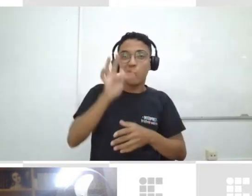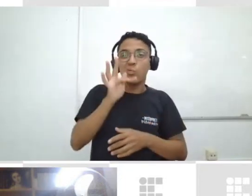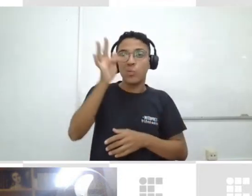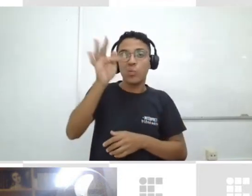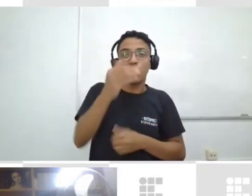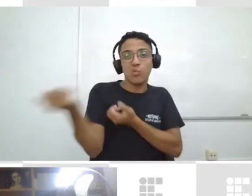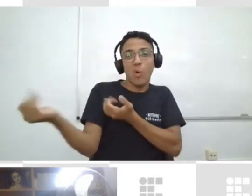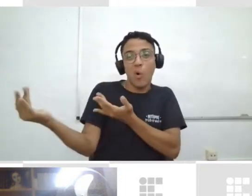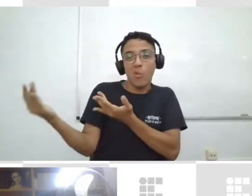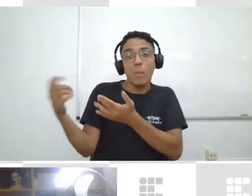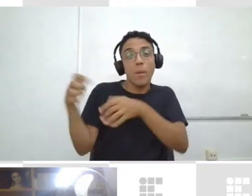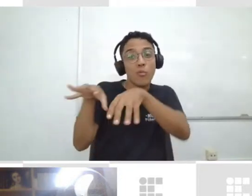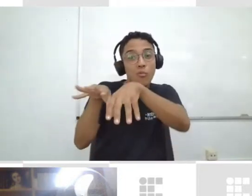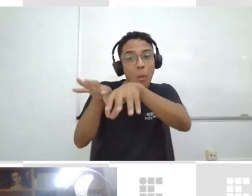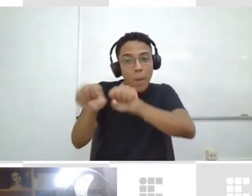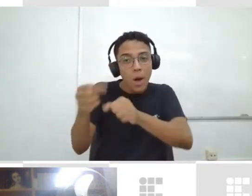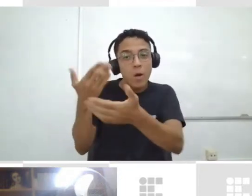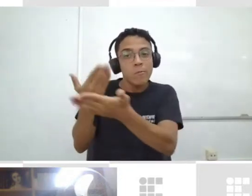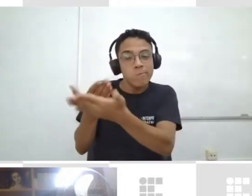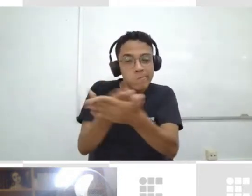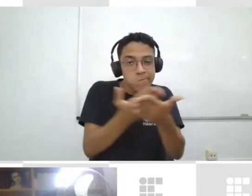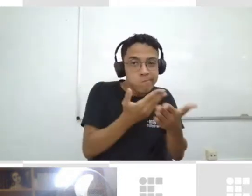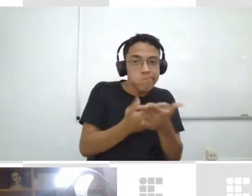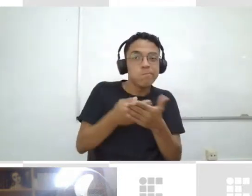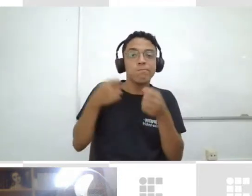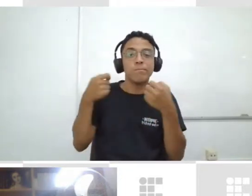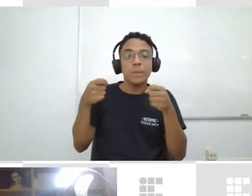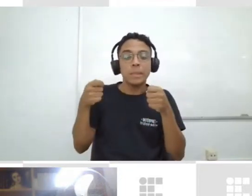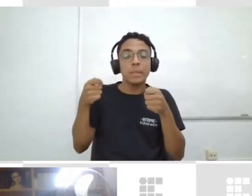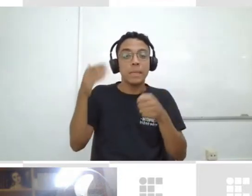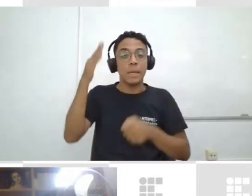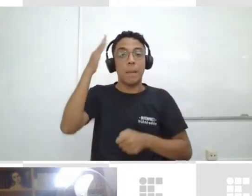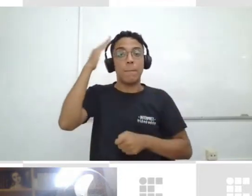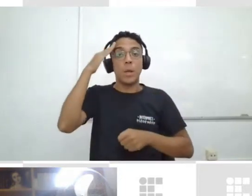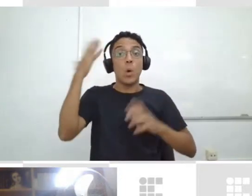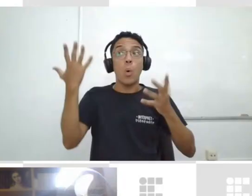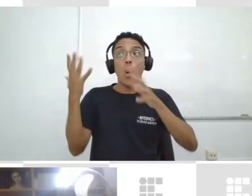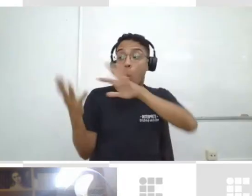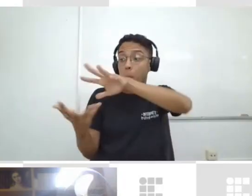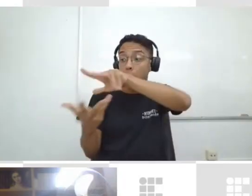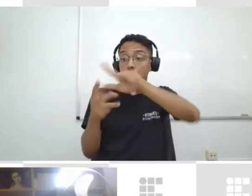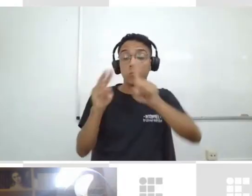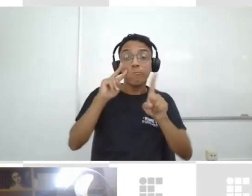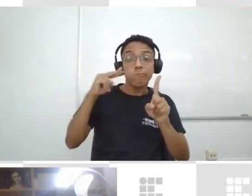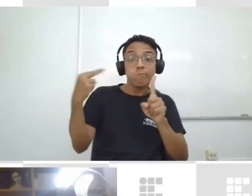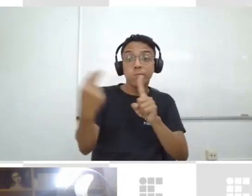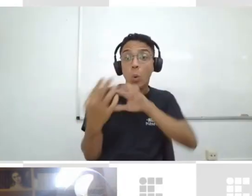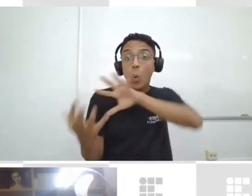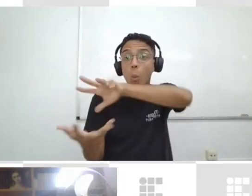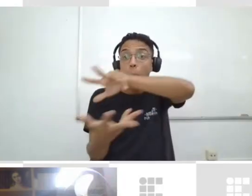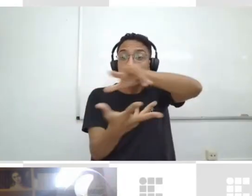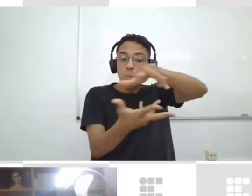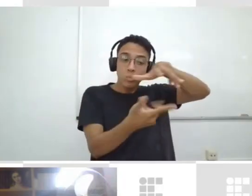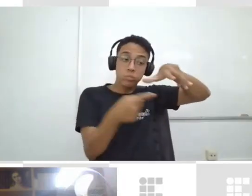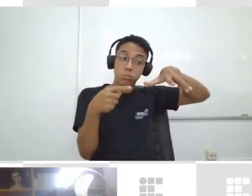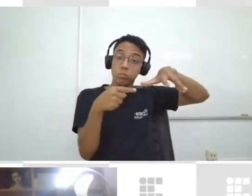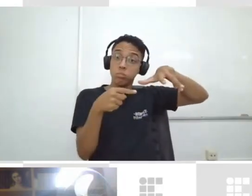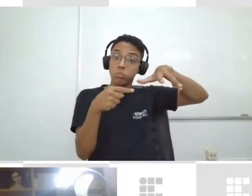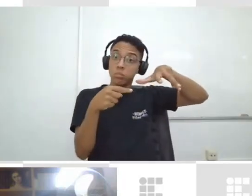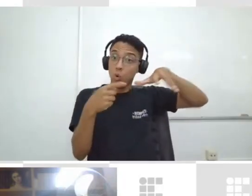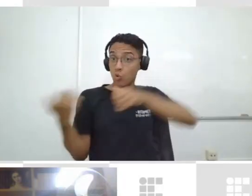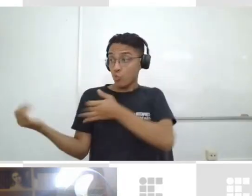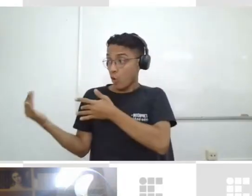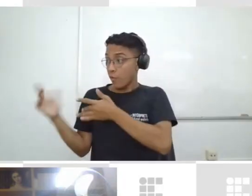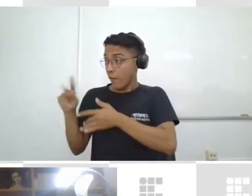formação baseada no critério de qual é a situação do mundo no qual ele vai viver. Não